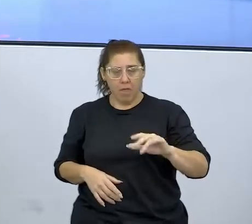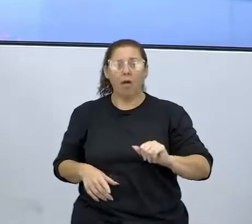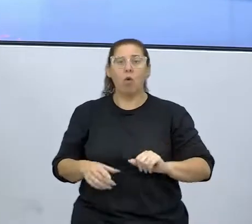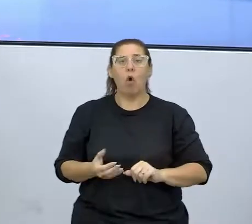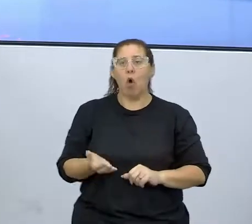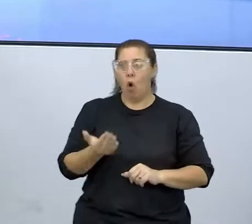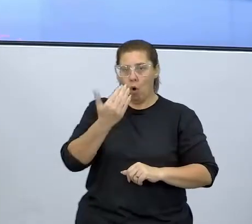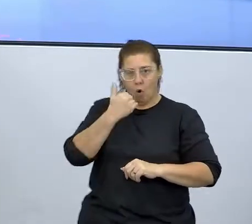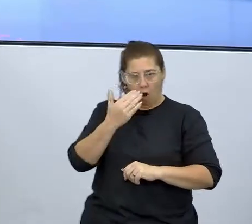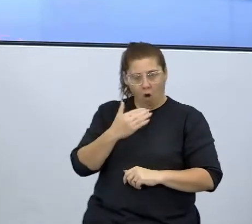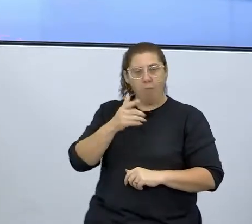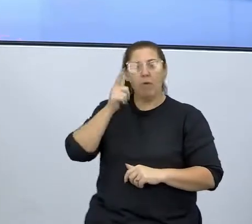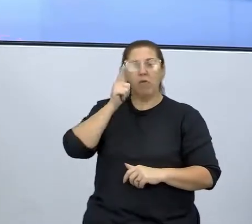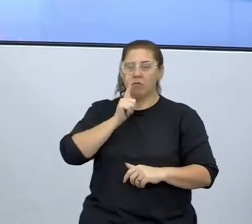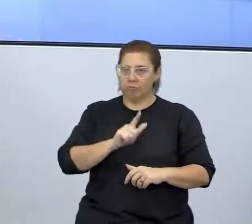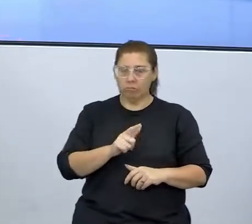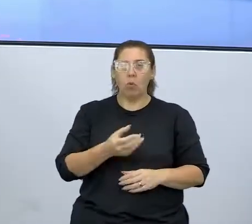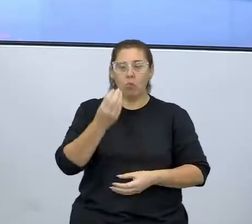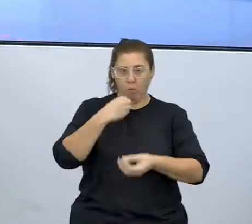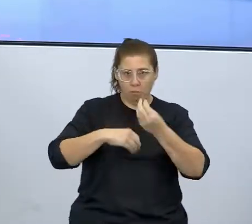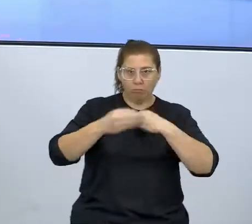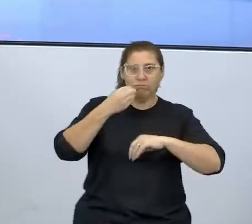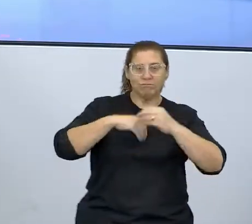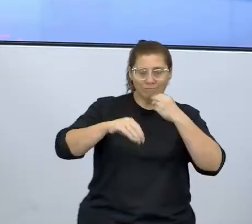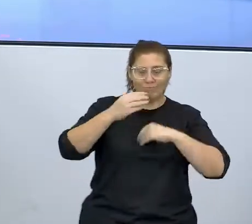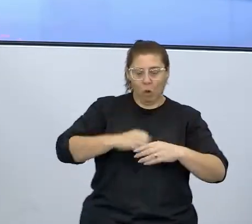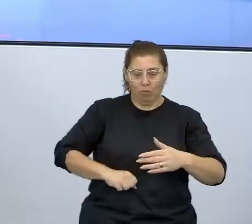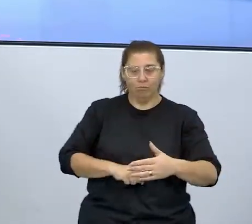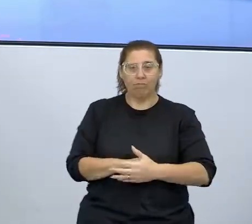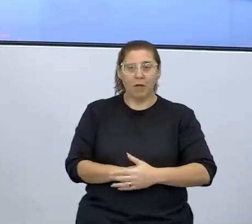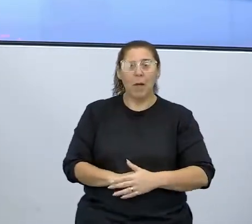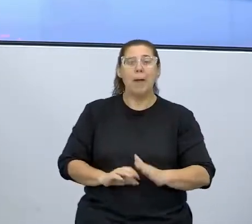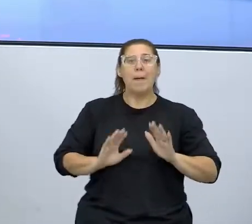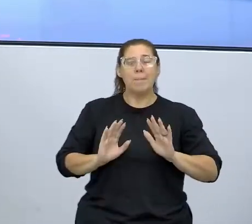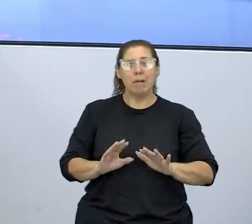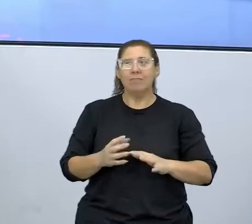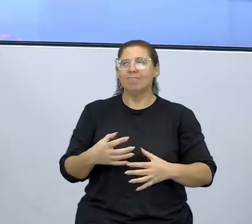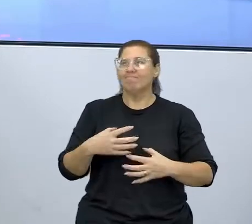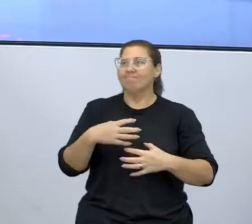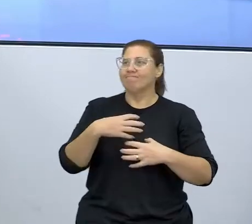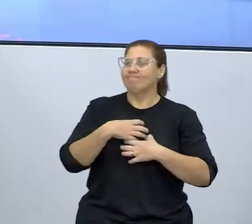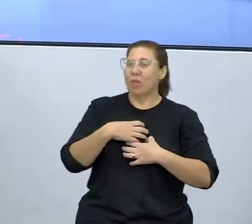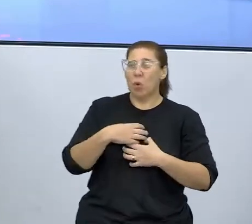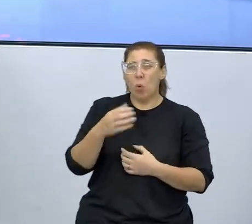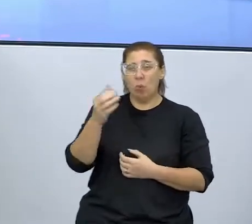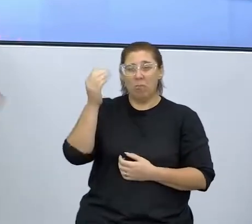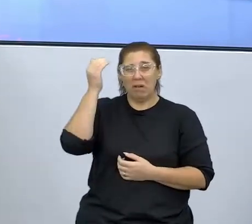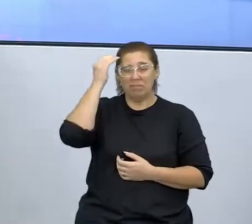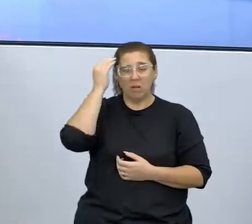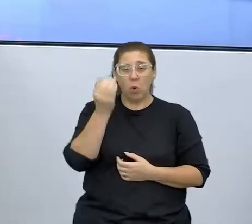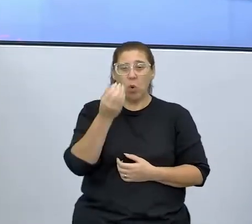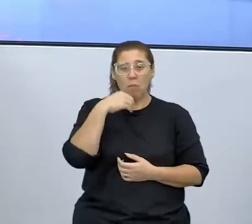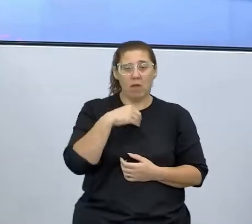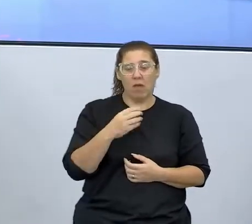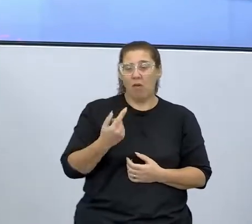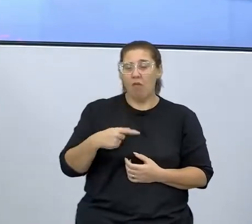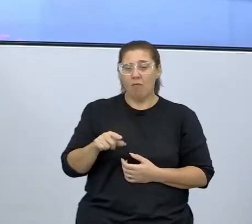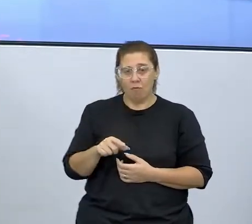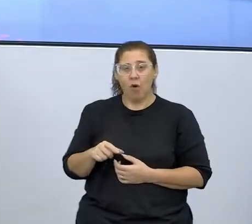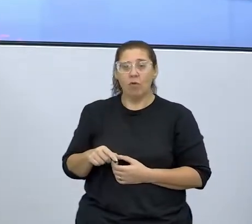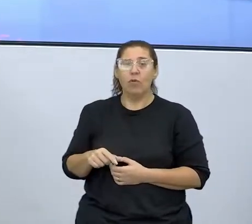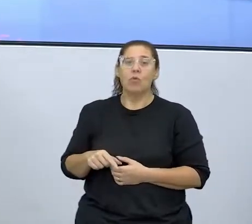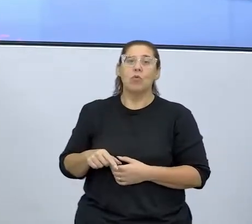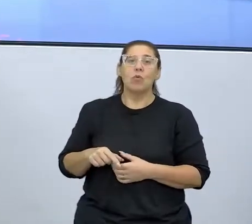até passa por um episódio de comer mais do que você deveria, mas você tem um sentimento de culpa depois, e aí você tenta